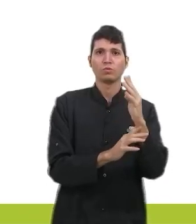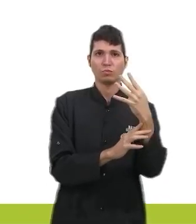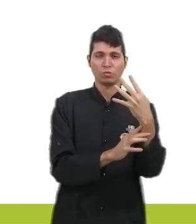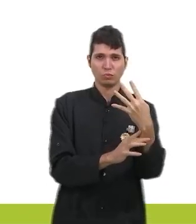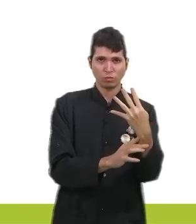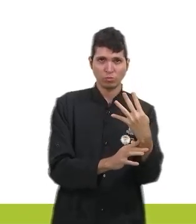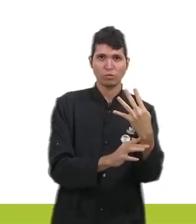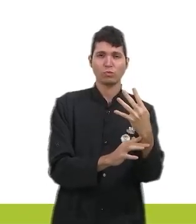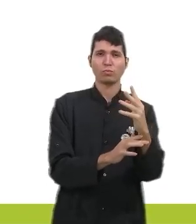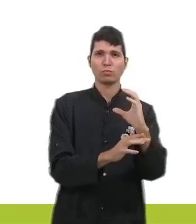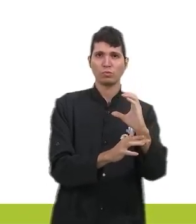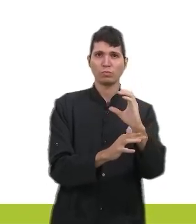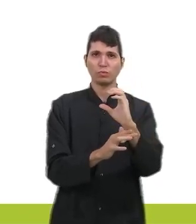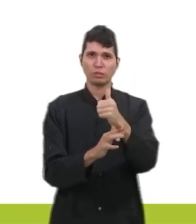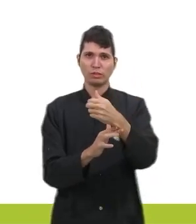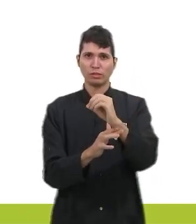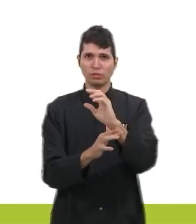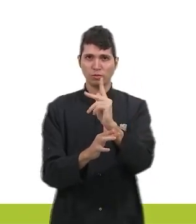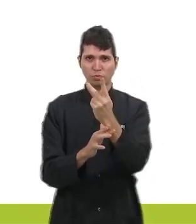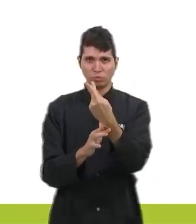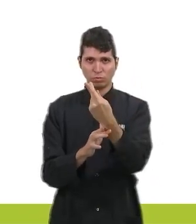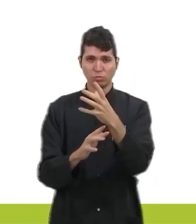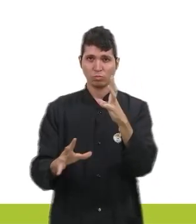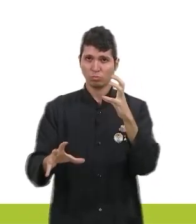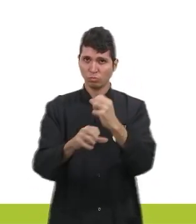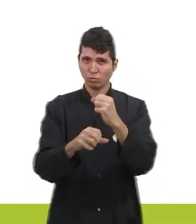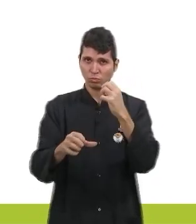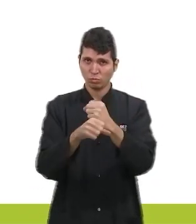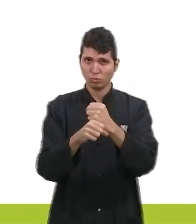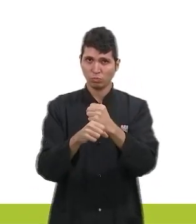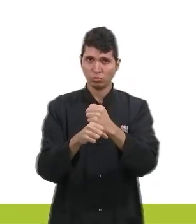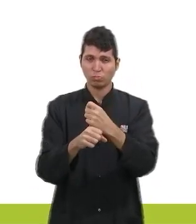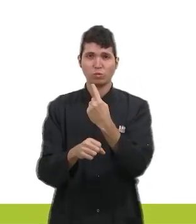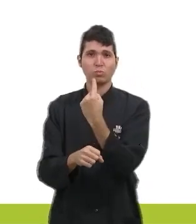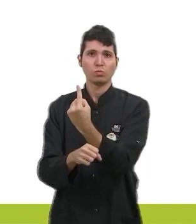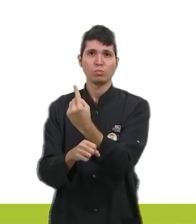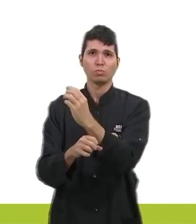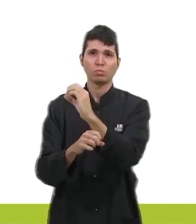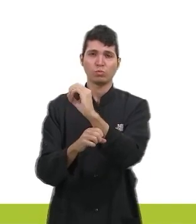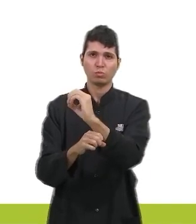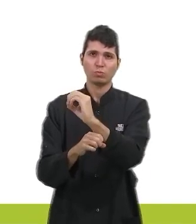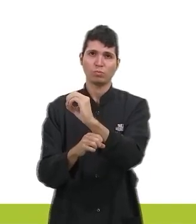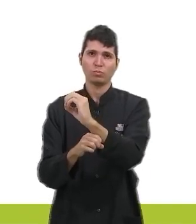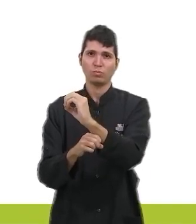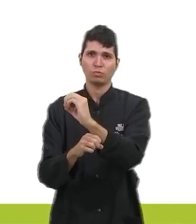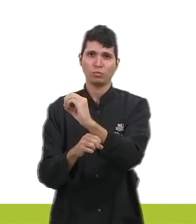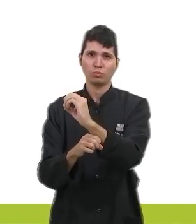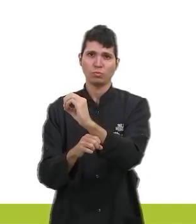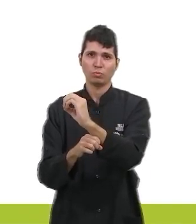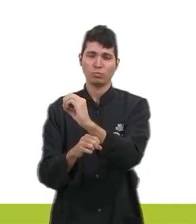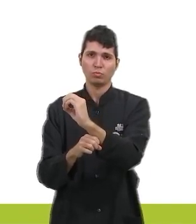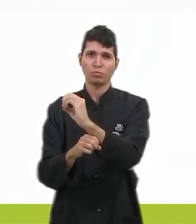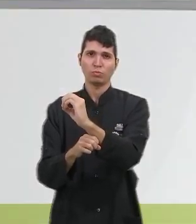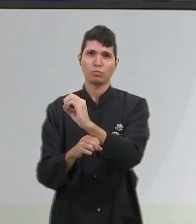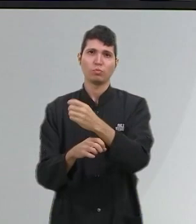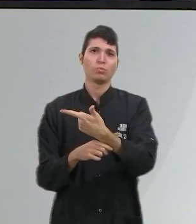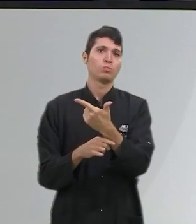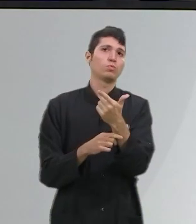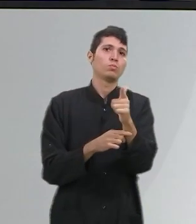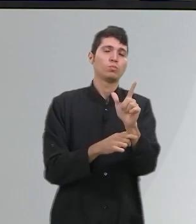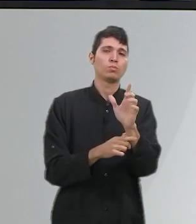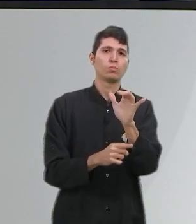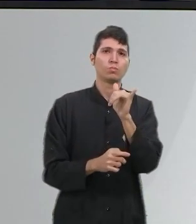carbonos, 10 hidrogênios e um total de 1 oxigênio. Então, ela vai me estipular isso. Um outro exemplo